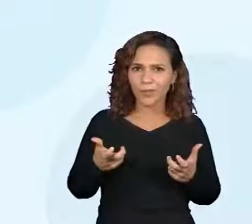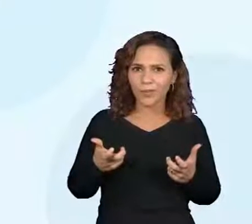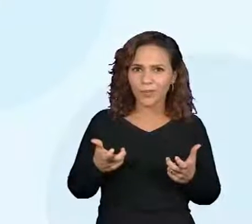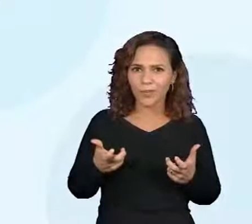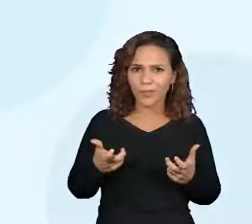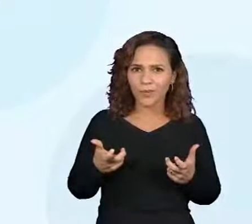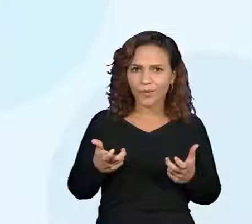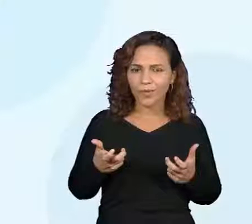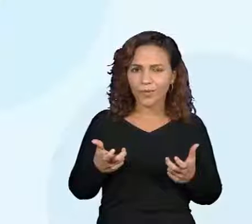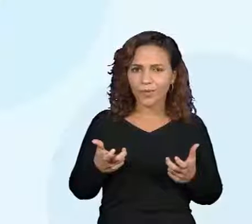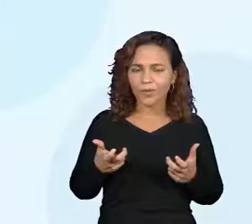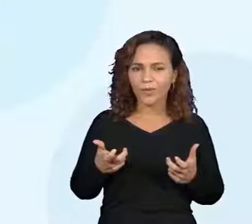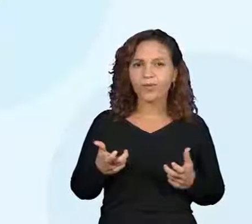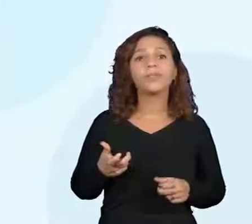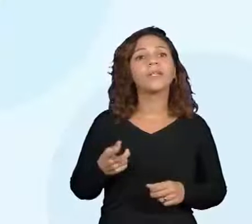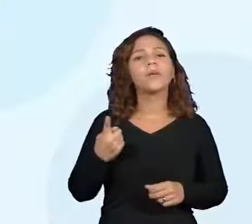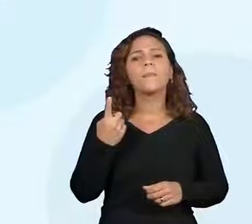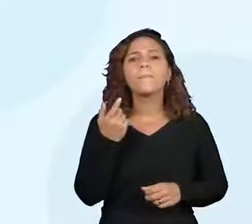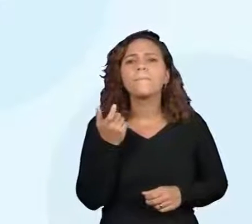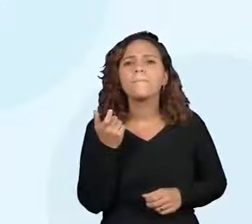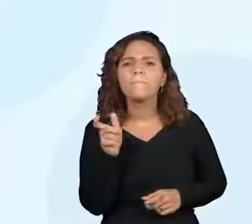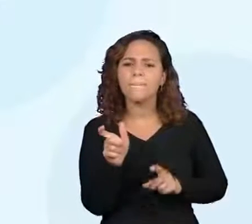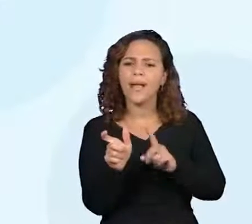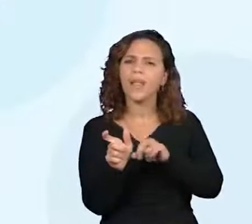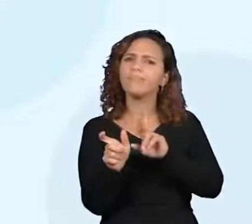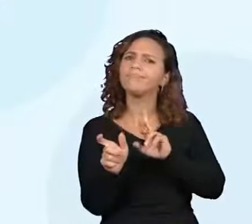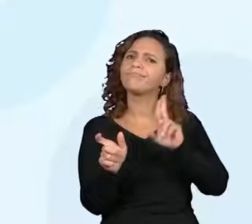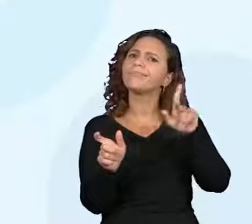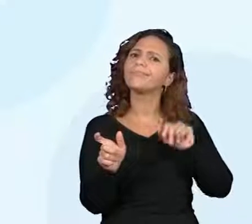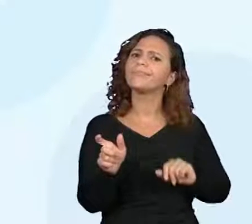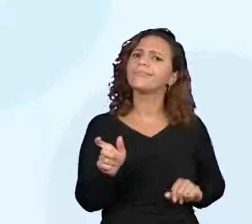tem uma palavra diferente?